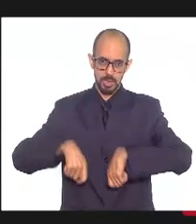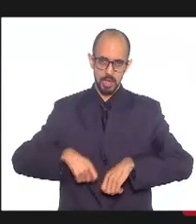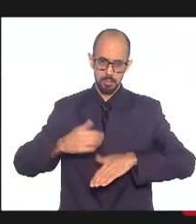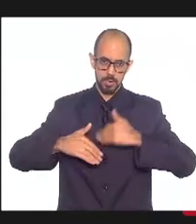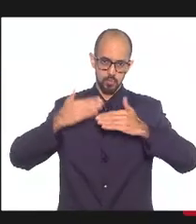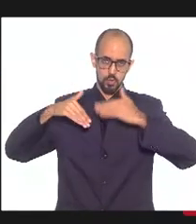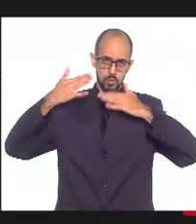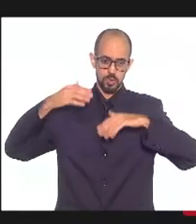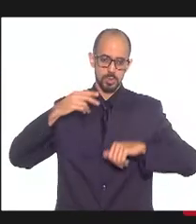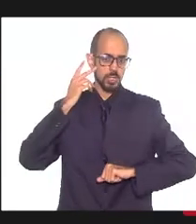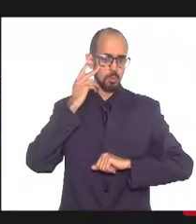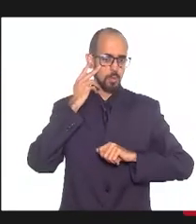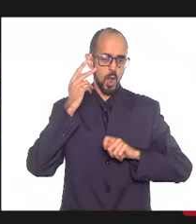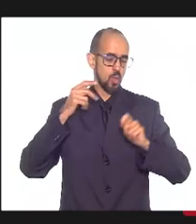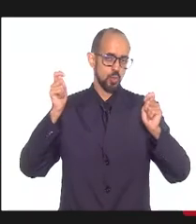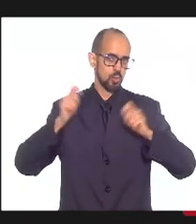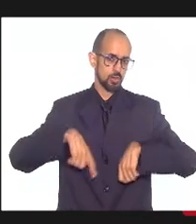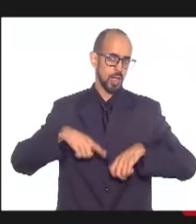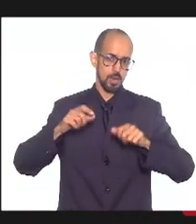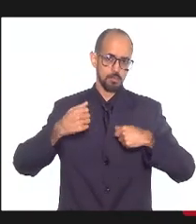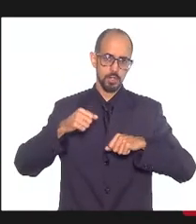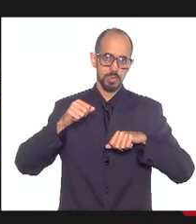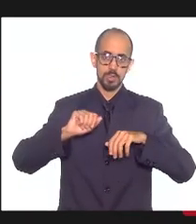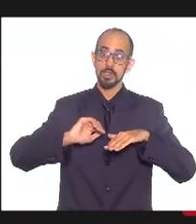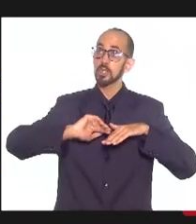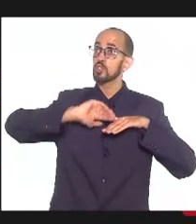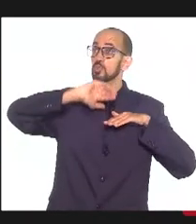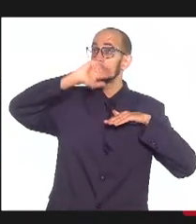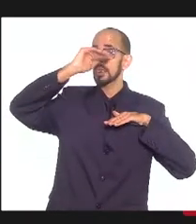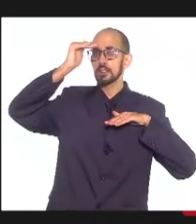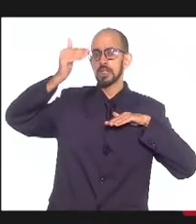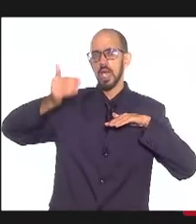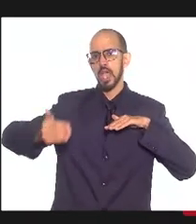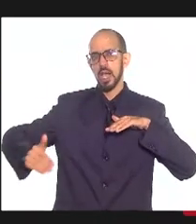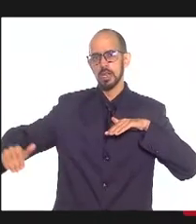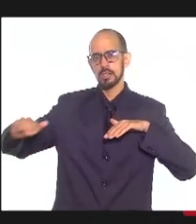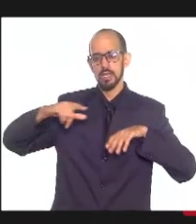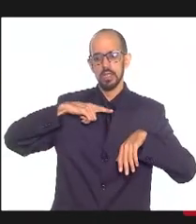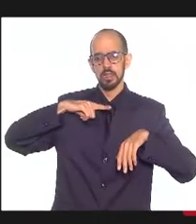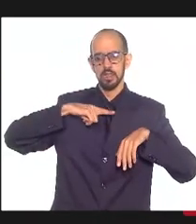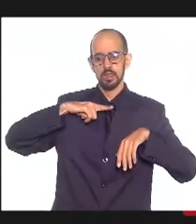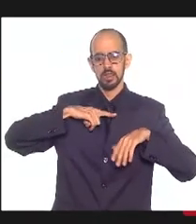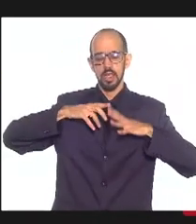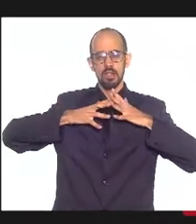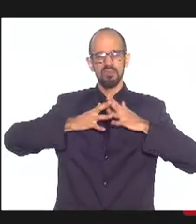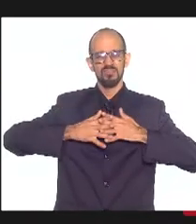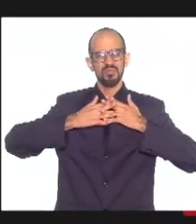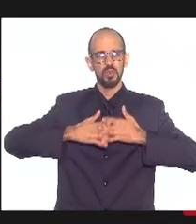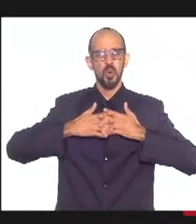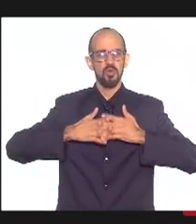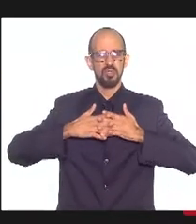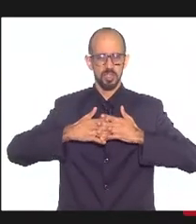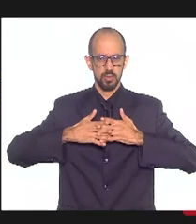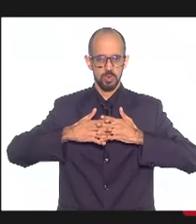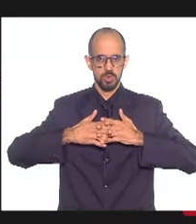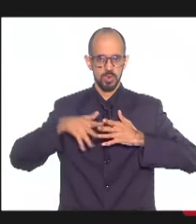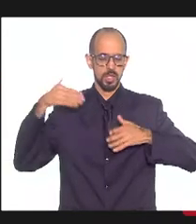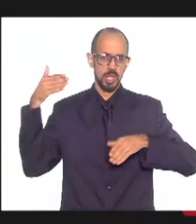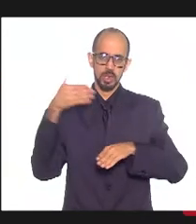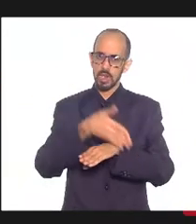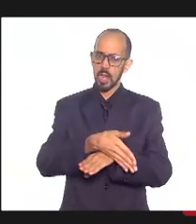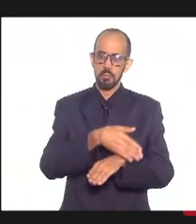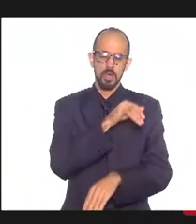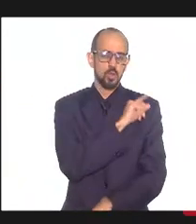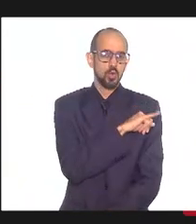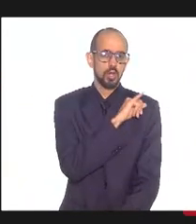São Paulo, você teria que esse gasoduto subir a serra, você tem uma bacia aérea extremamente conflitante e entrar pelo Rio, de alguma